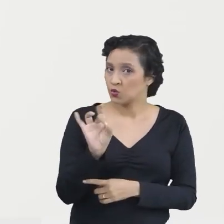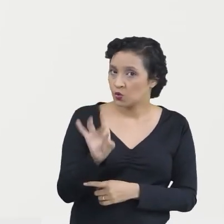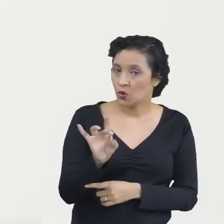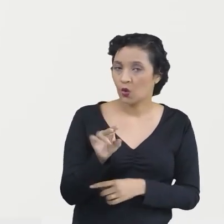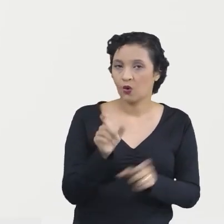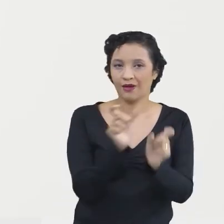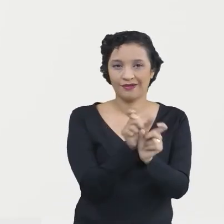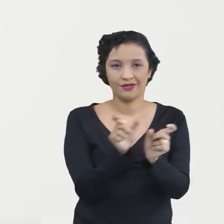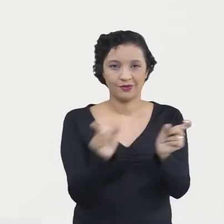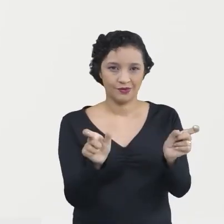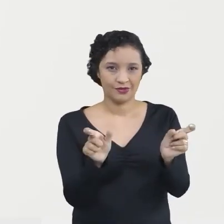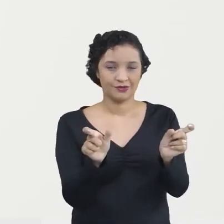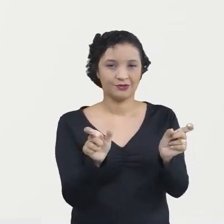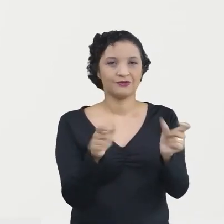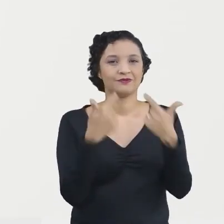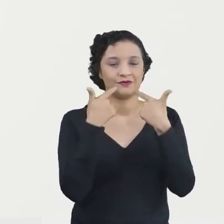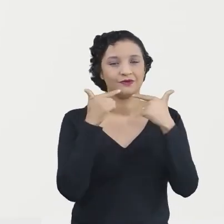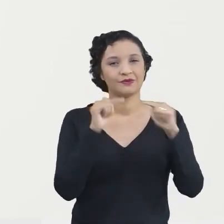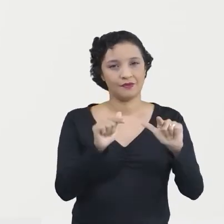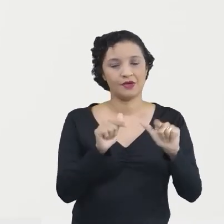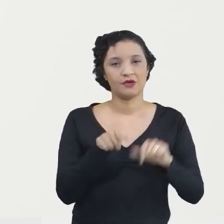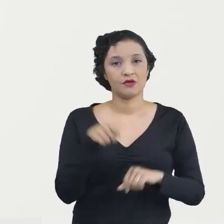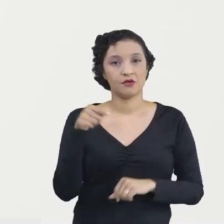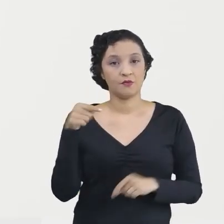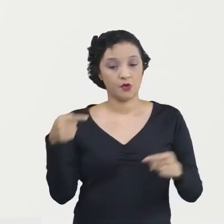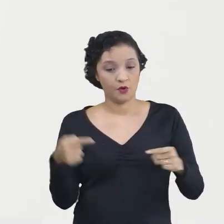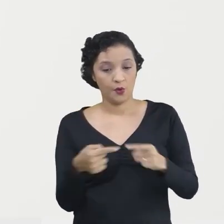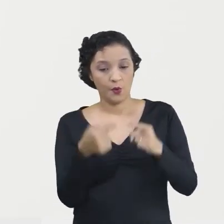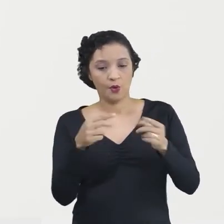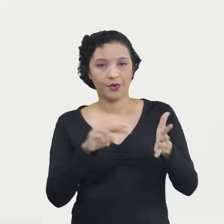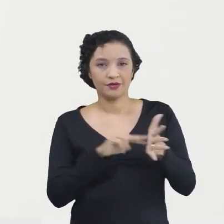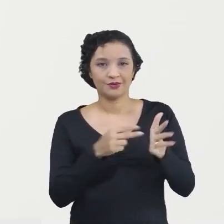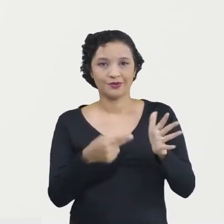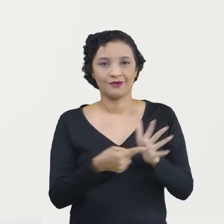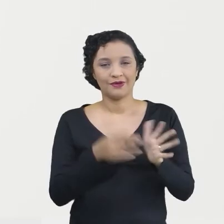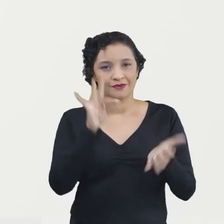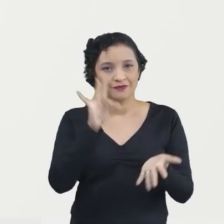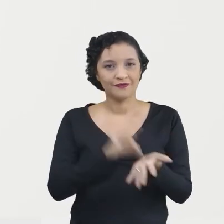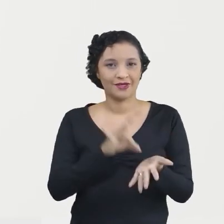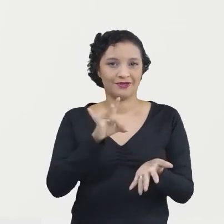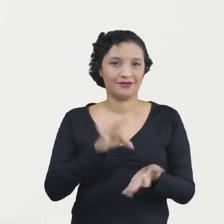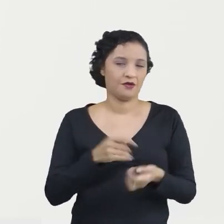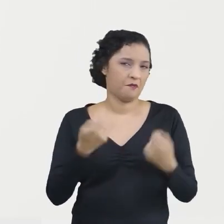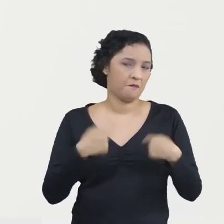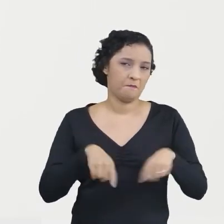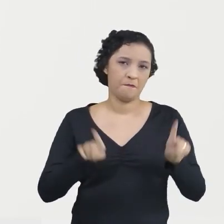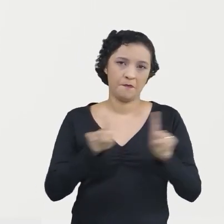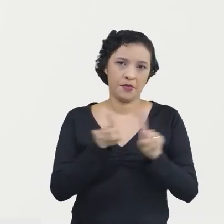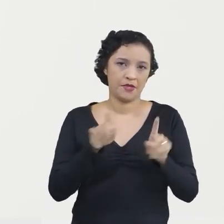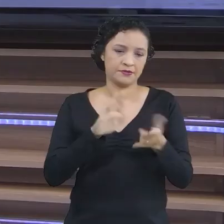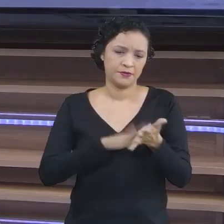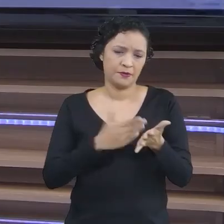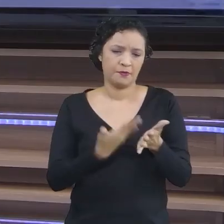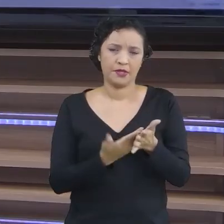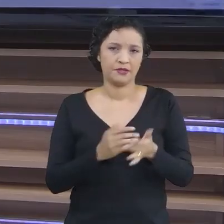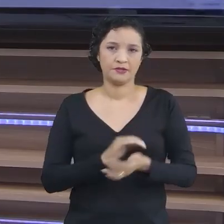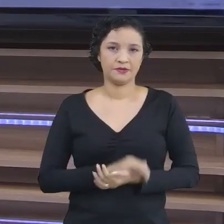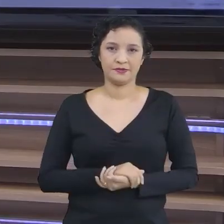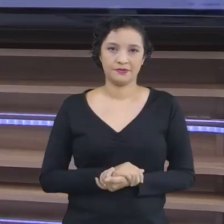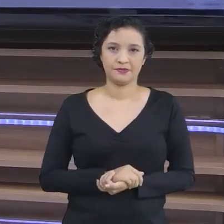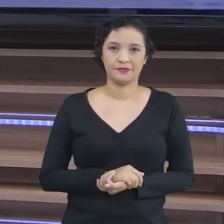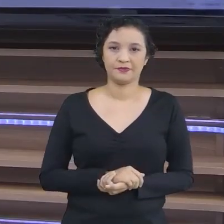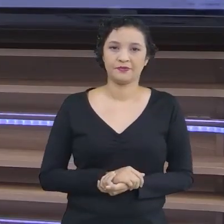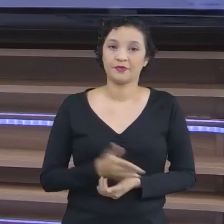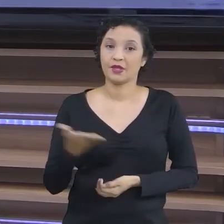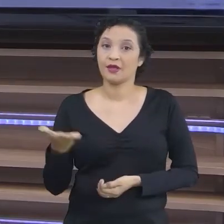linguagem denotativa. Está literal o que ele está me ensinando. Eu não tenho que fazer nenhum tipo de interpretação, certo? Agora